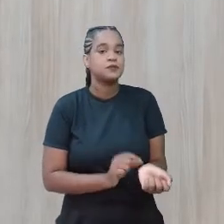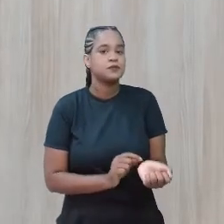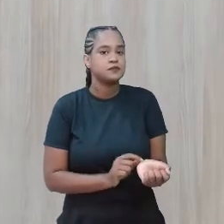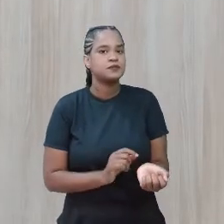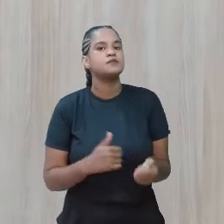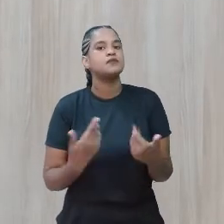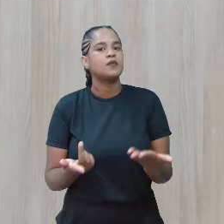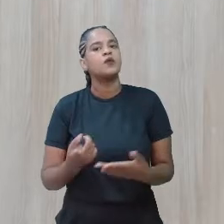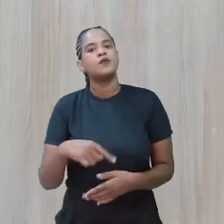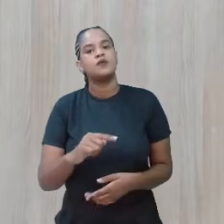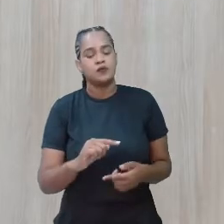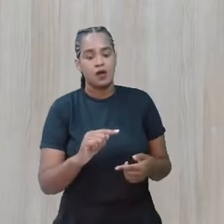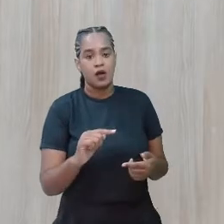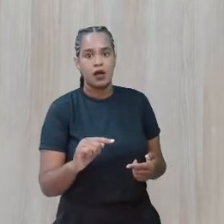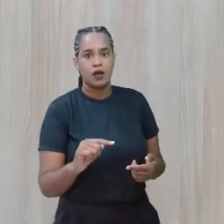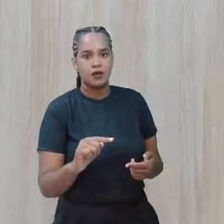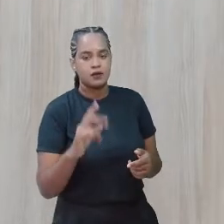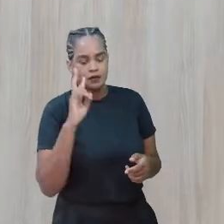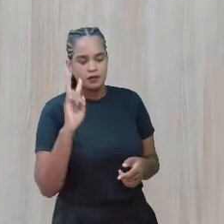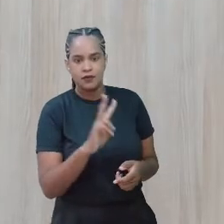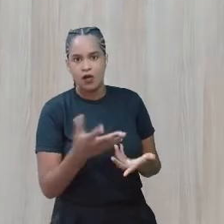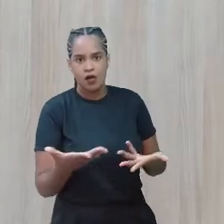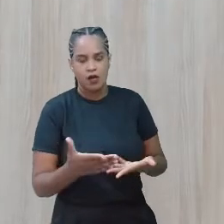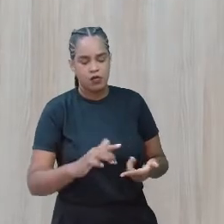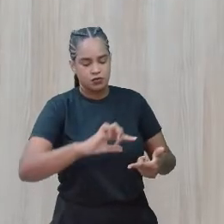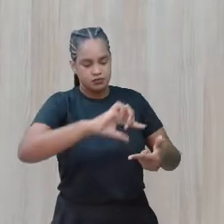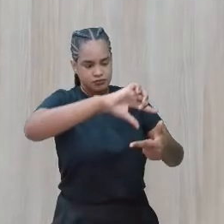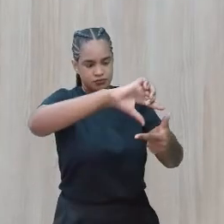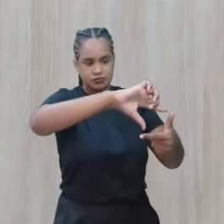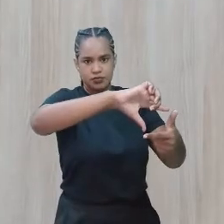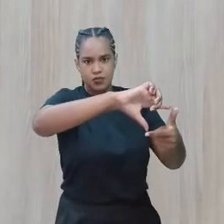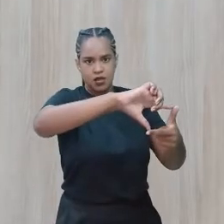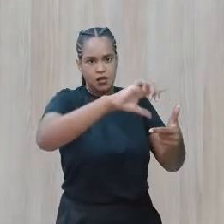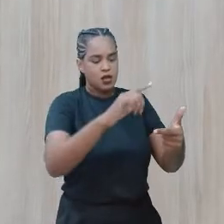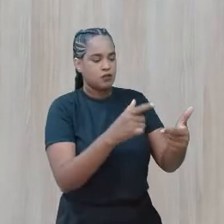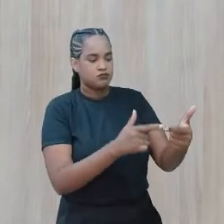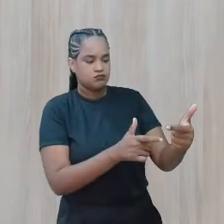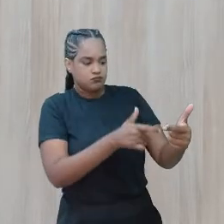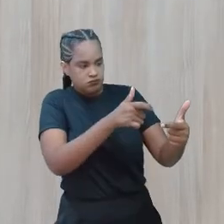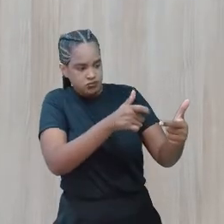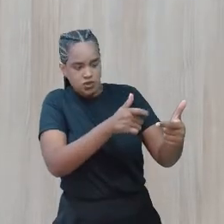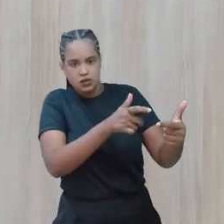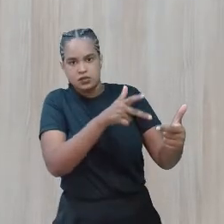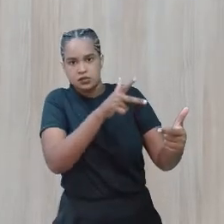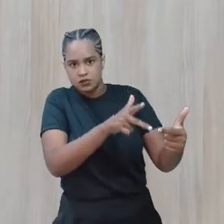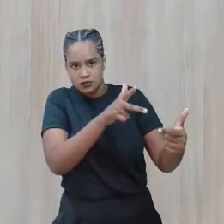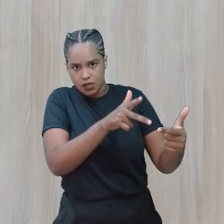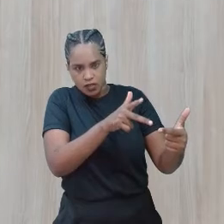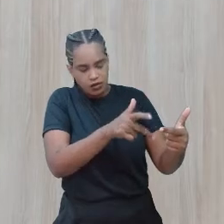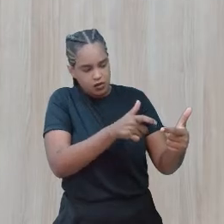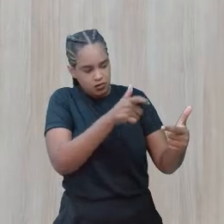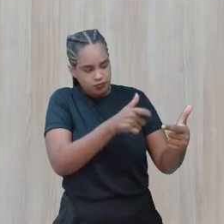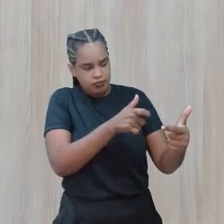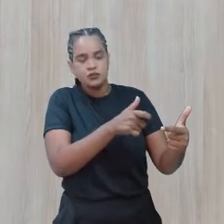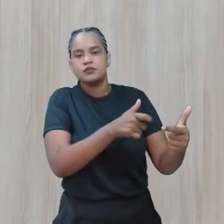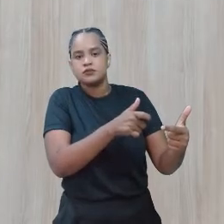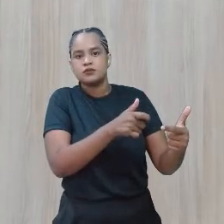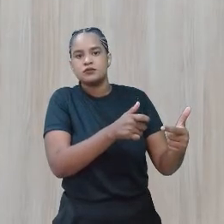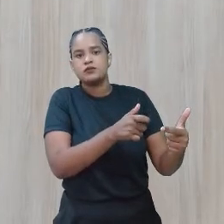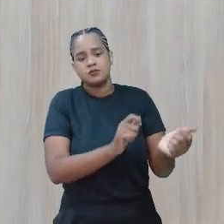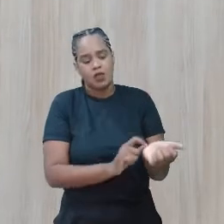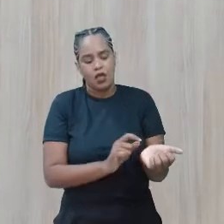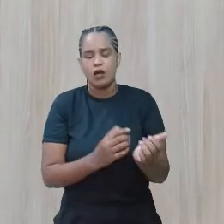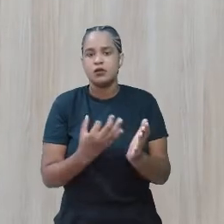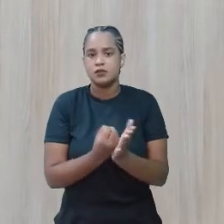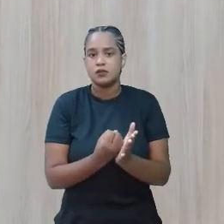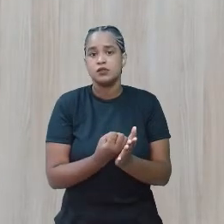Então, aí vai ser colocado na tela e vocês vão poder apontar, né, a câmera de vocês para o QR Code. Ou